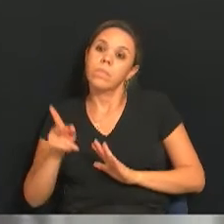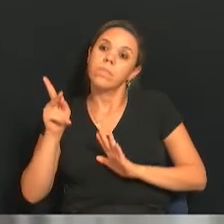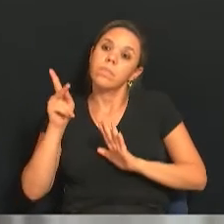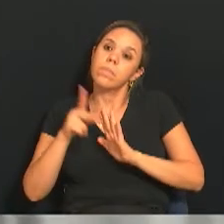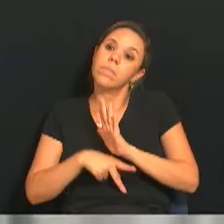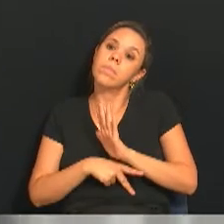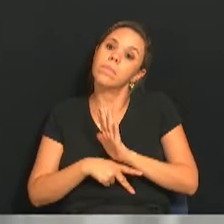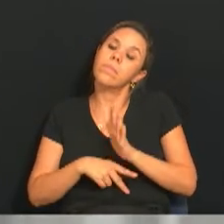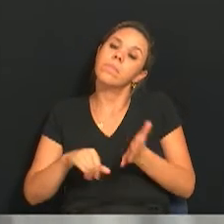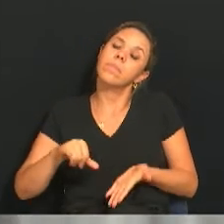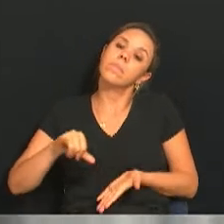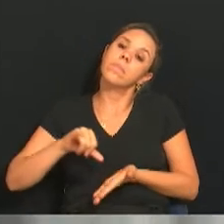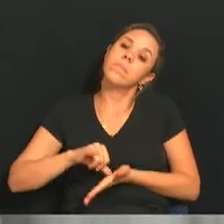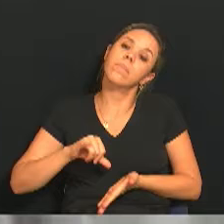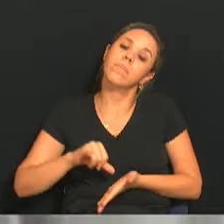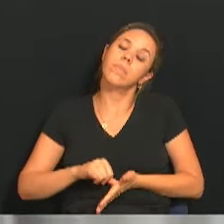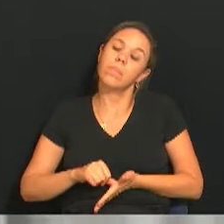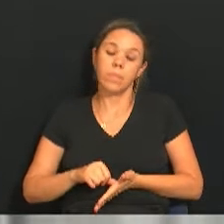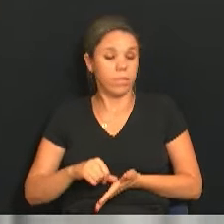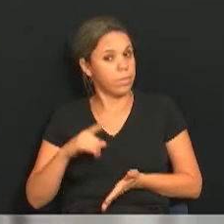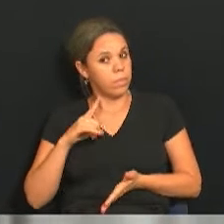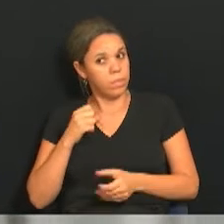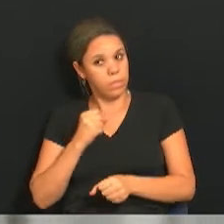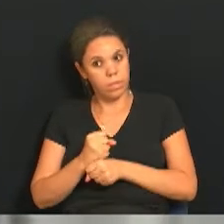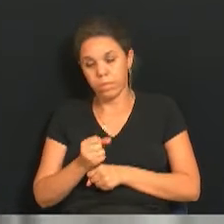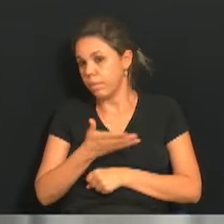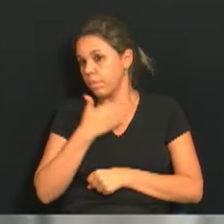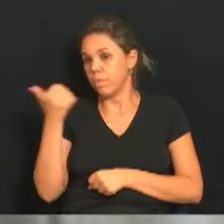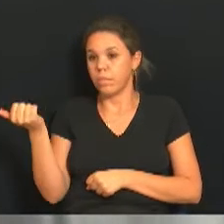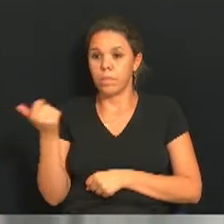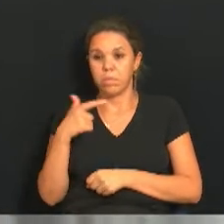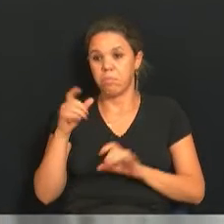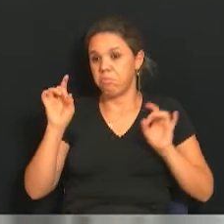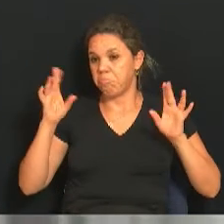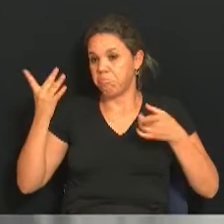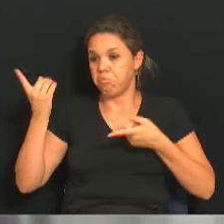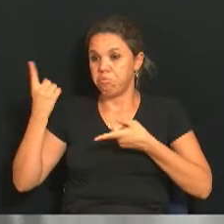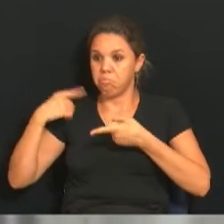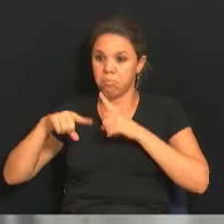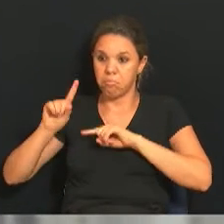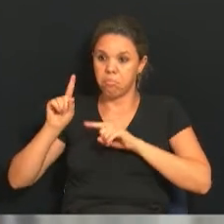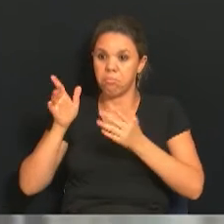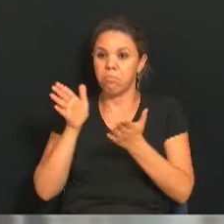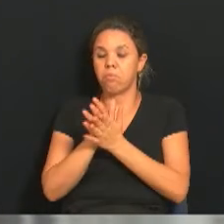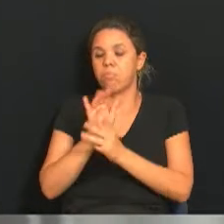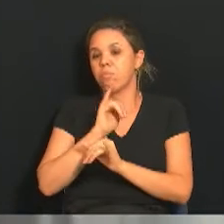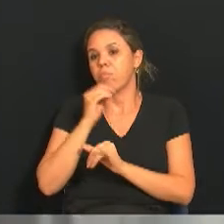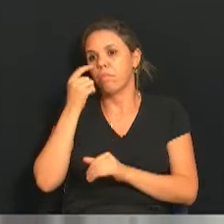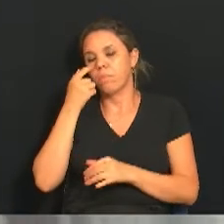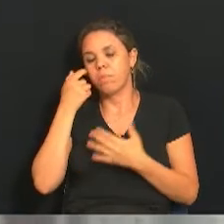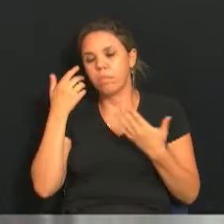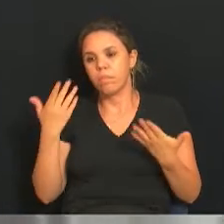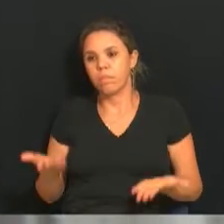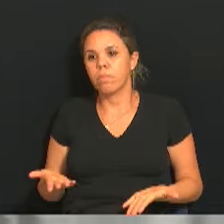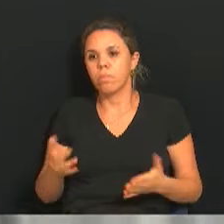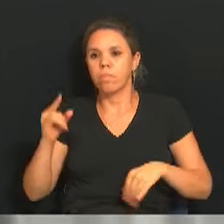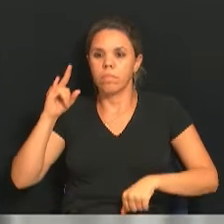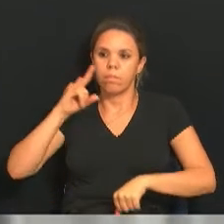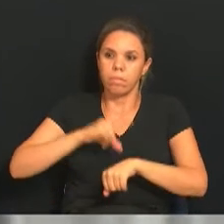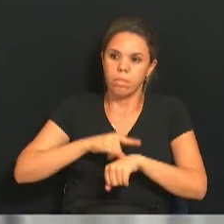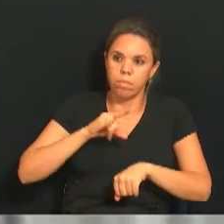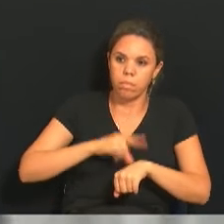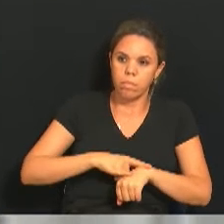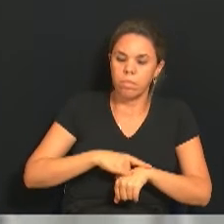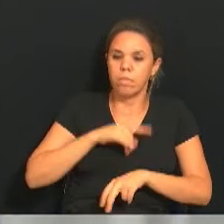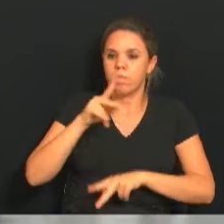o centro tem uma revitalização, uma paginada em publicidade, né? Em banheiros que as